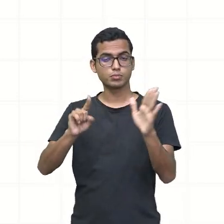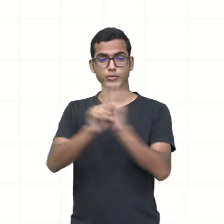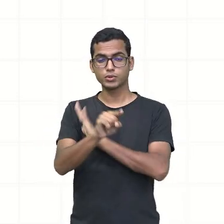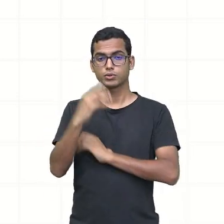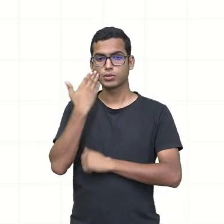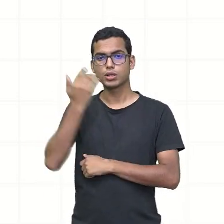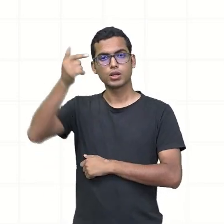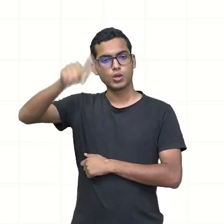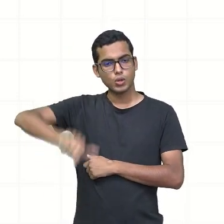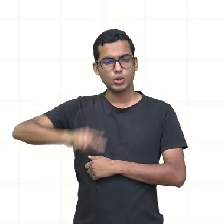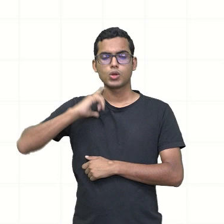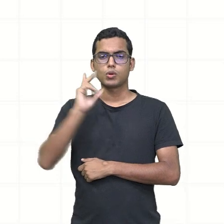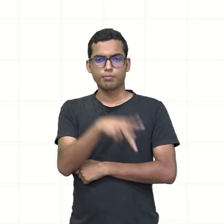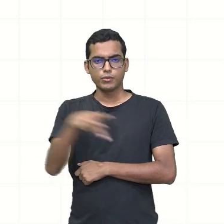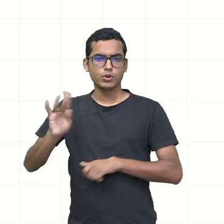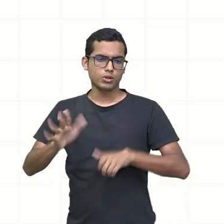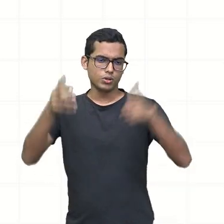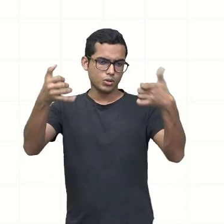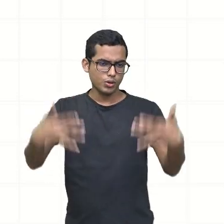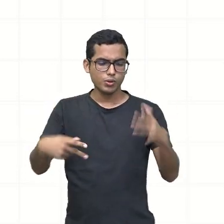repetir. O professor já comentou, né? Esse aqui é o